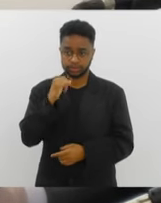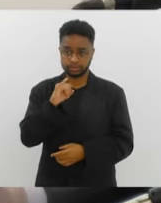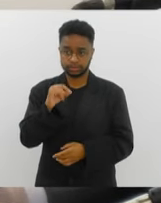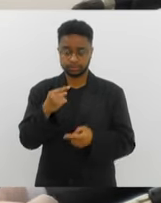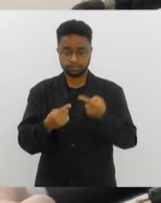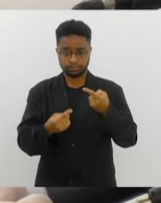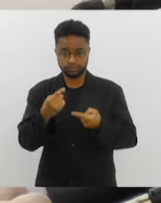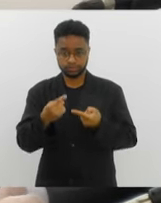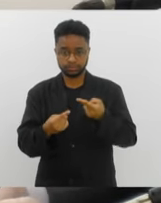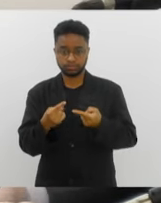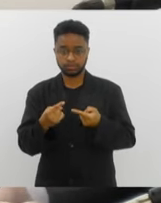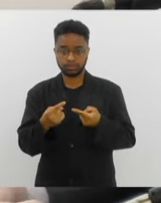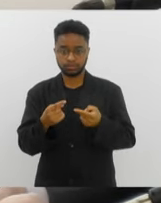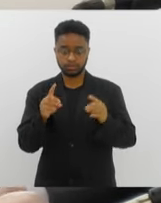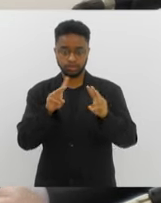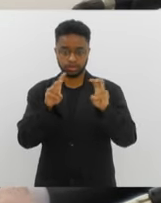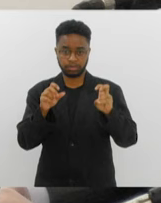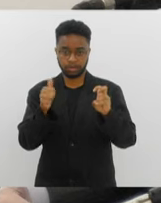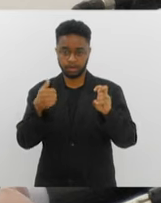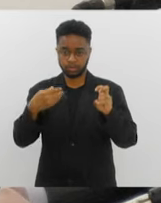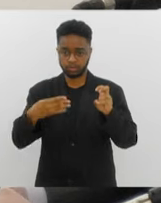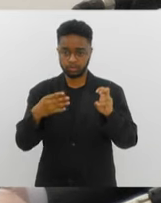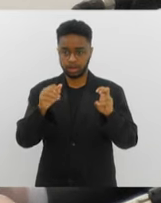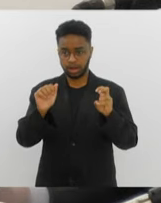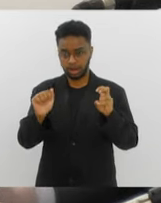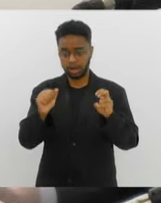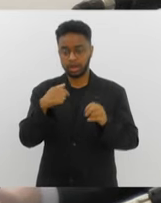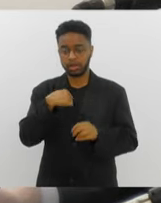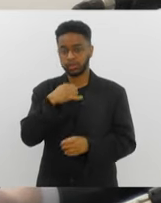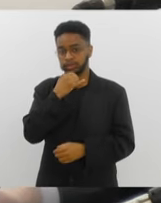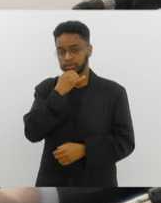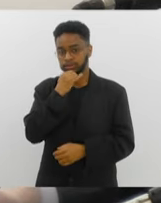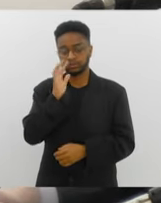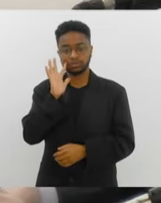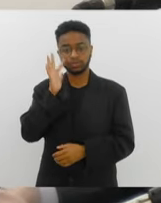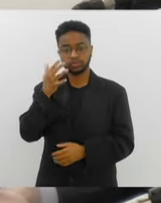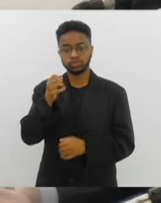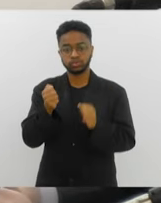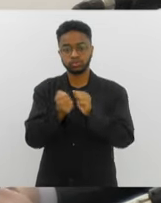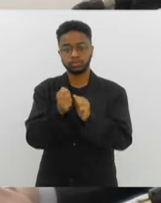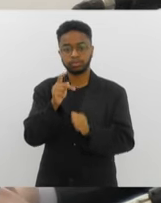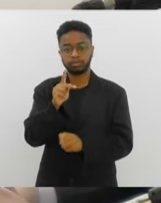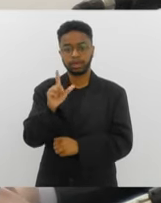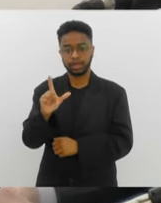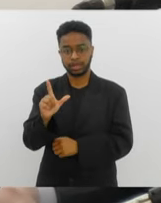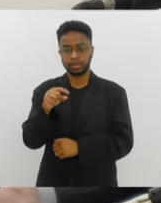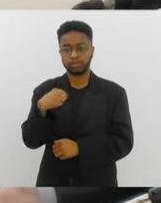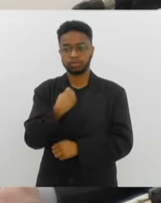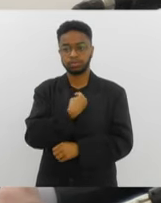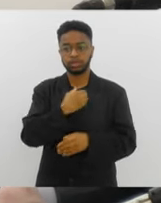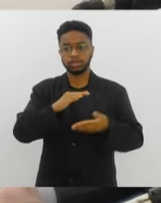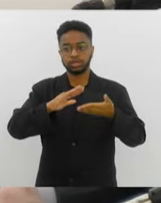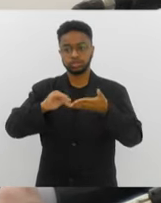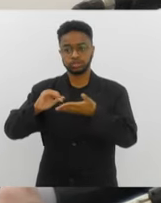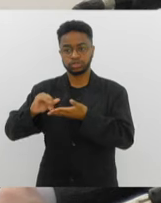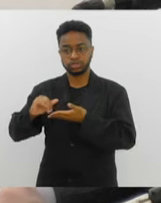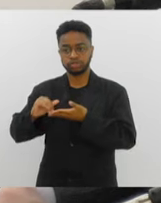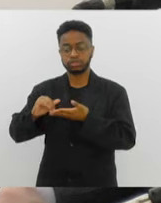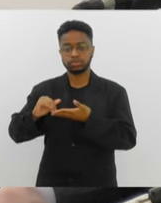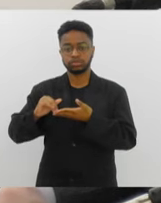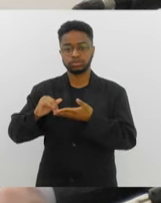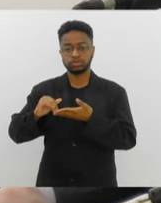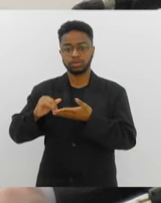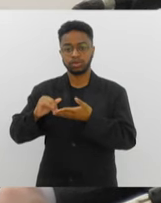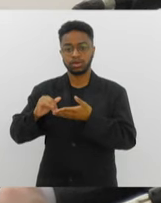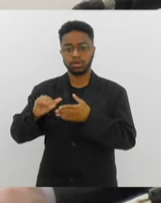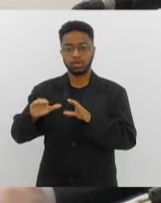o mérito do 14A, eu vou deliberar, por exemplo, com a bancada do PL para que a gente retire esse condão do Conselho, para